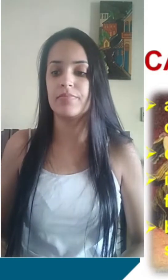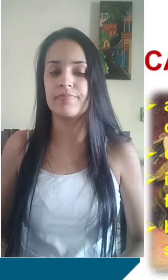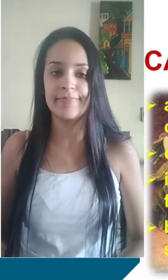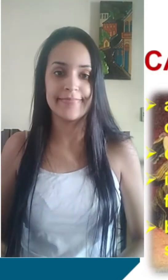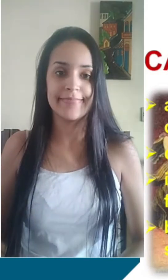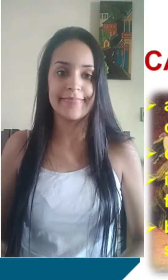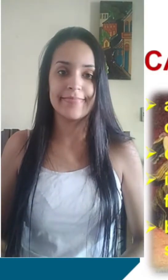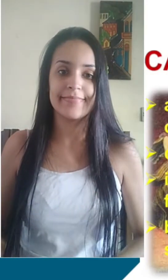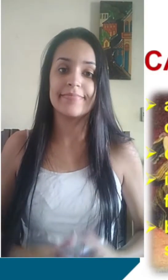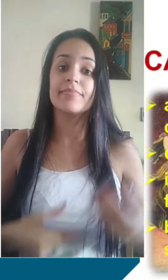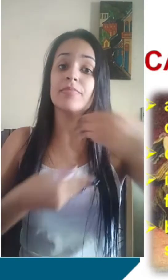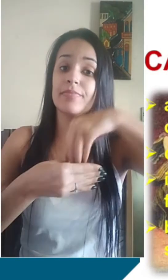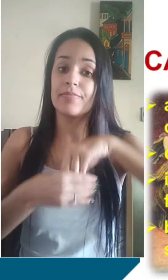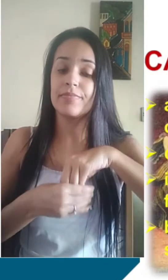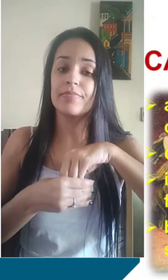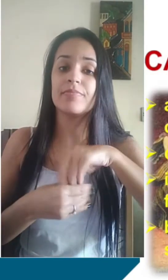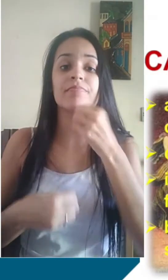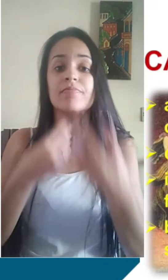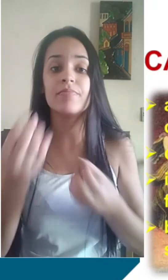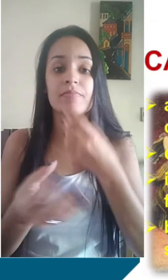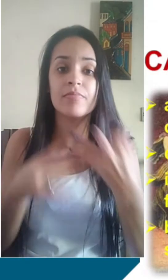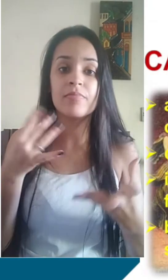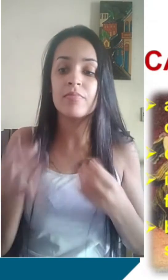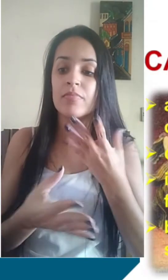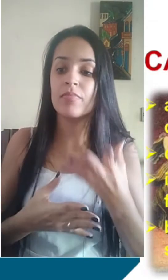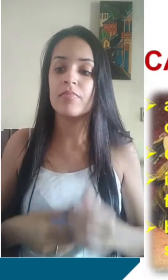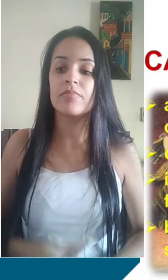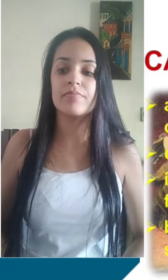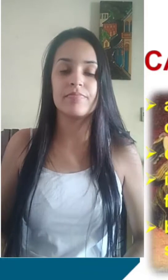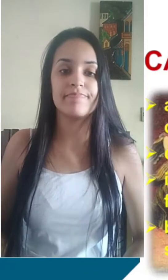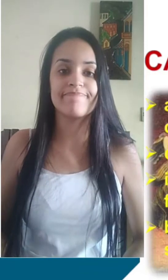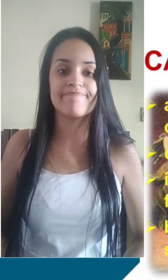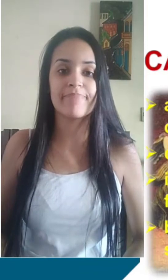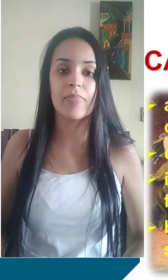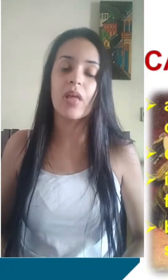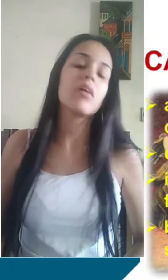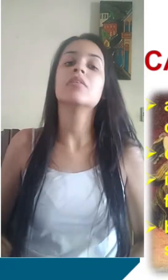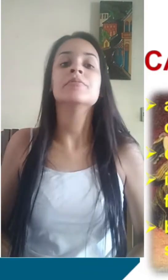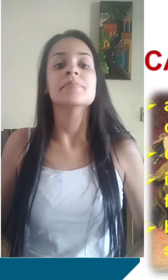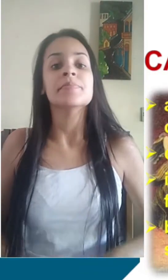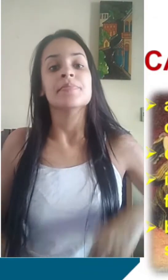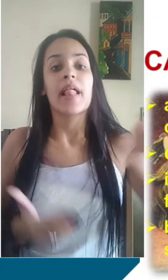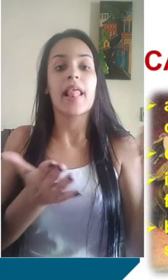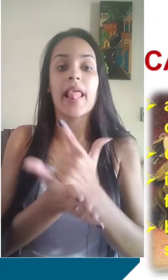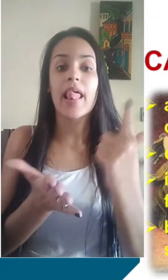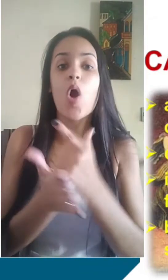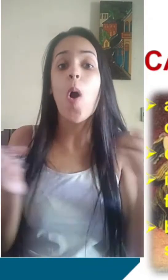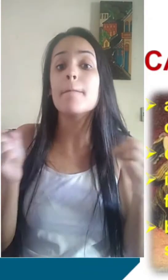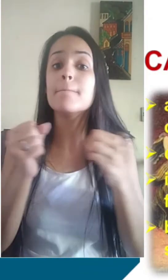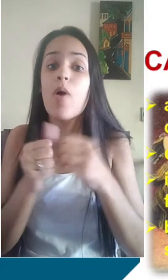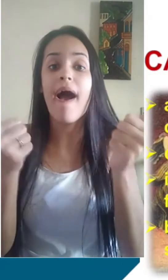Características: aproximação da literatura com as artes plásticas, contenção dos